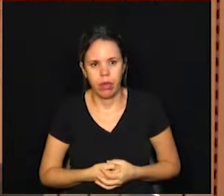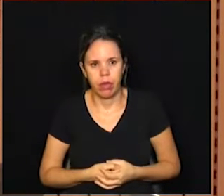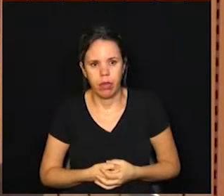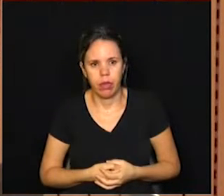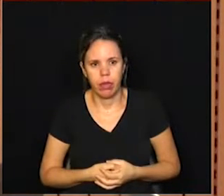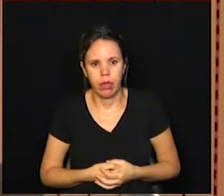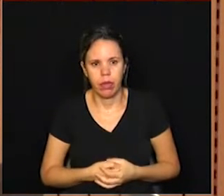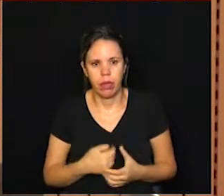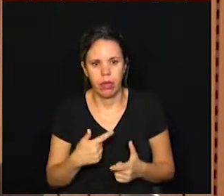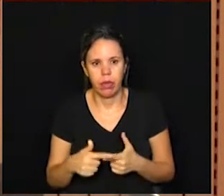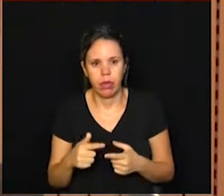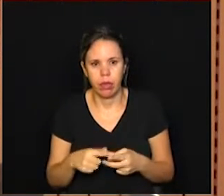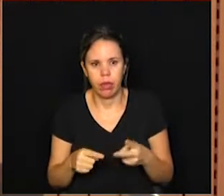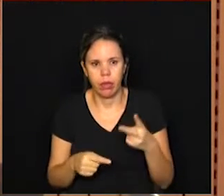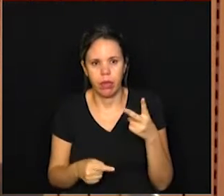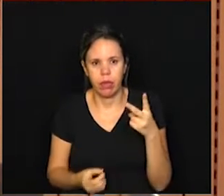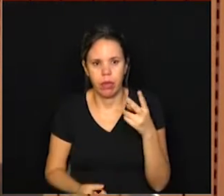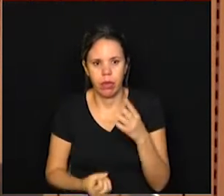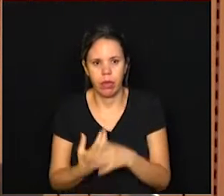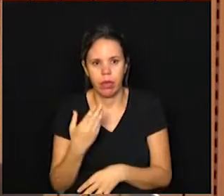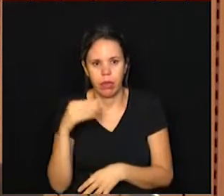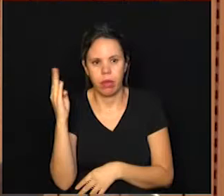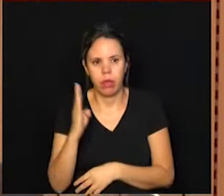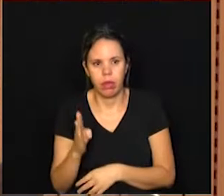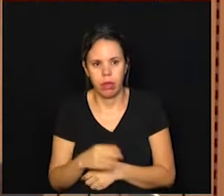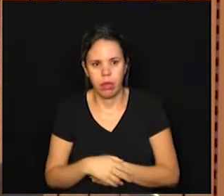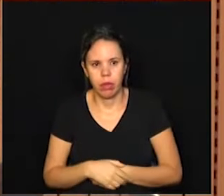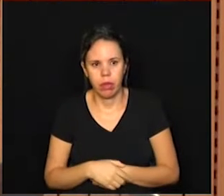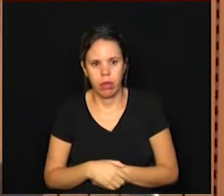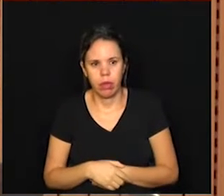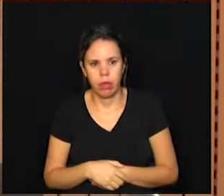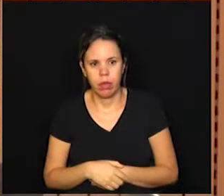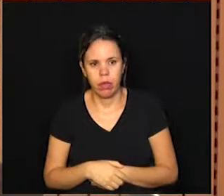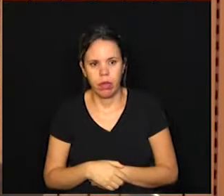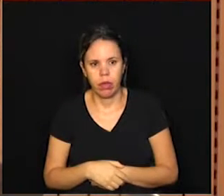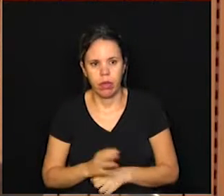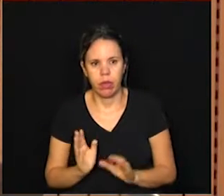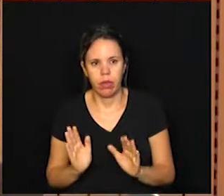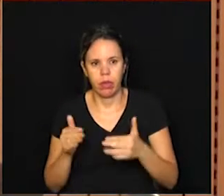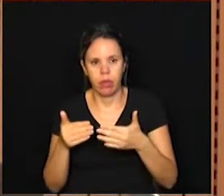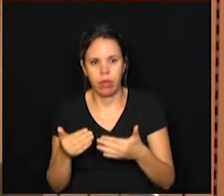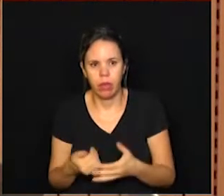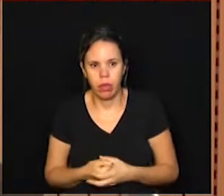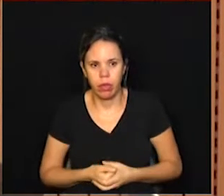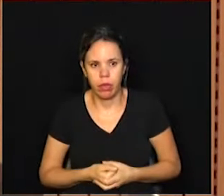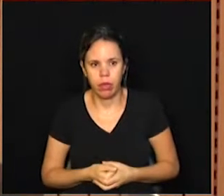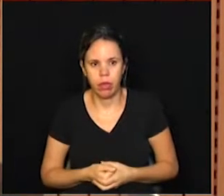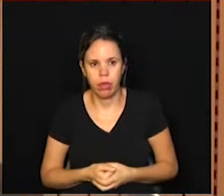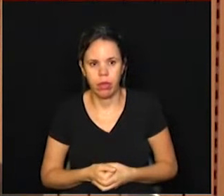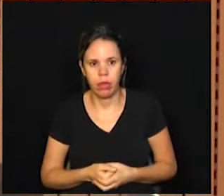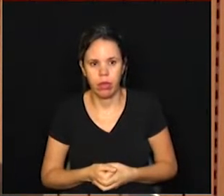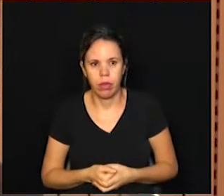2 casos que aconteceram no Brasil e cujo foco de